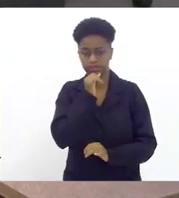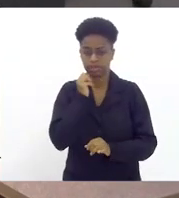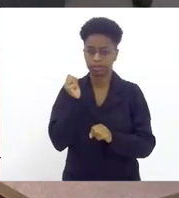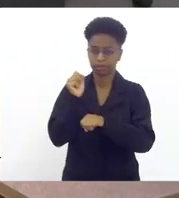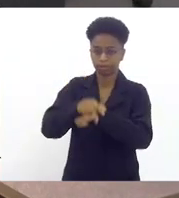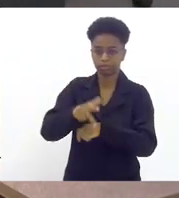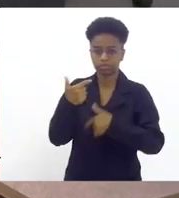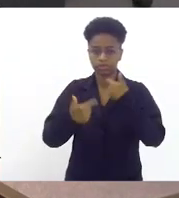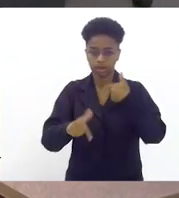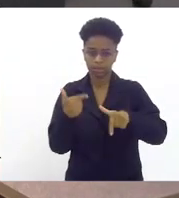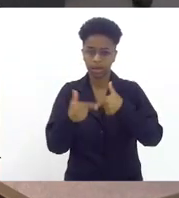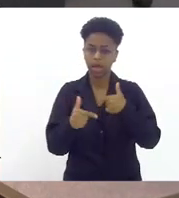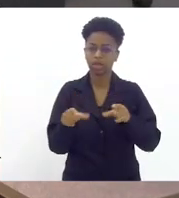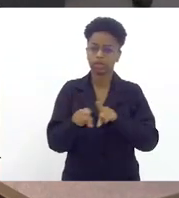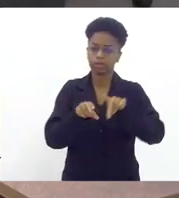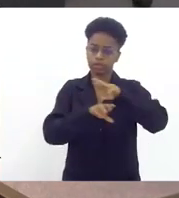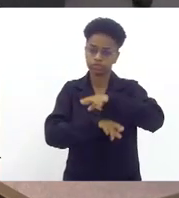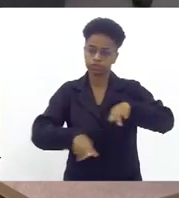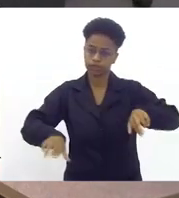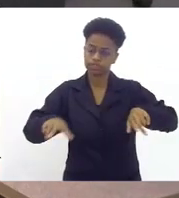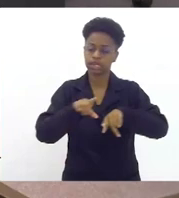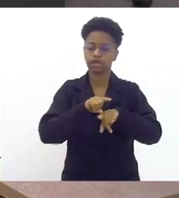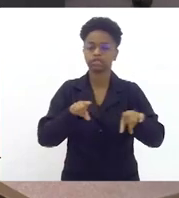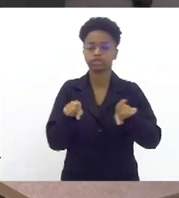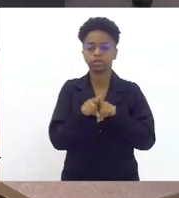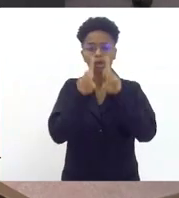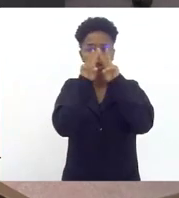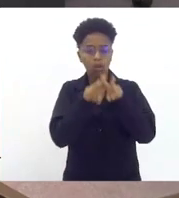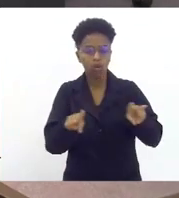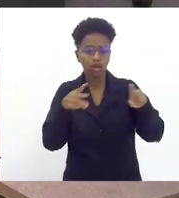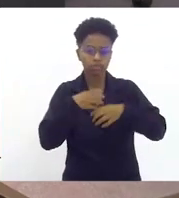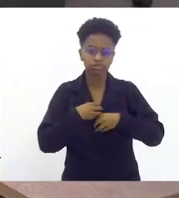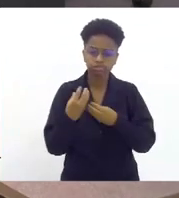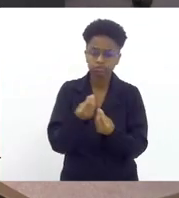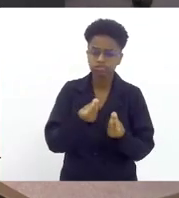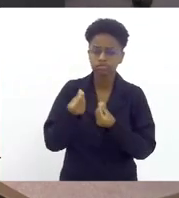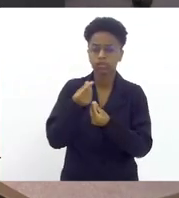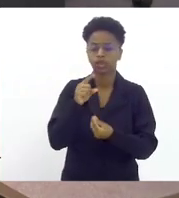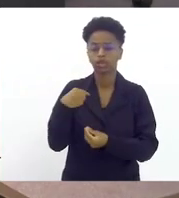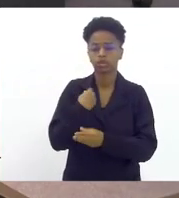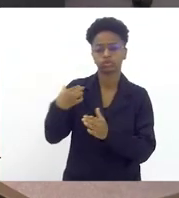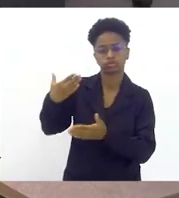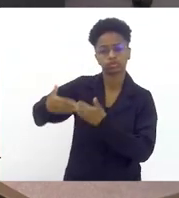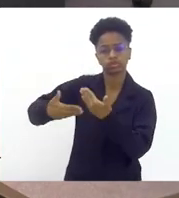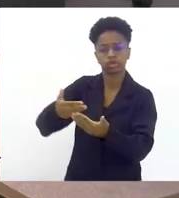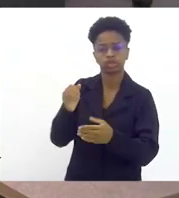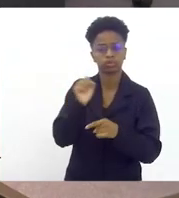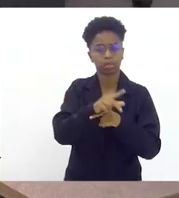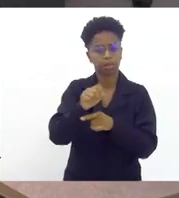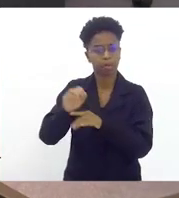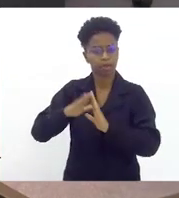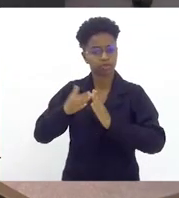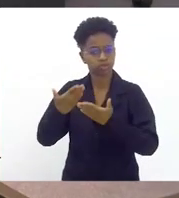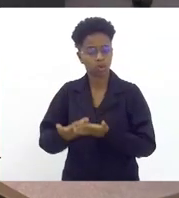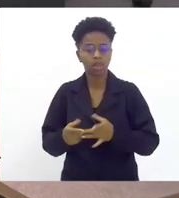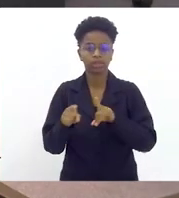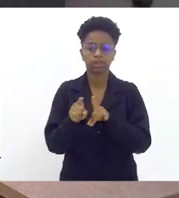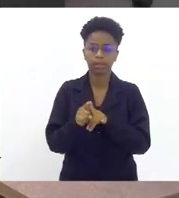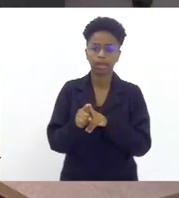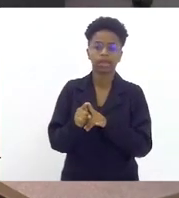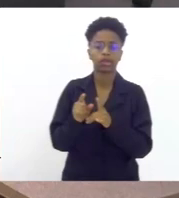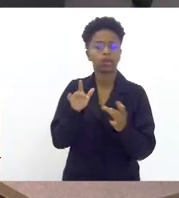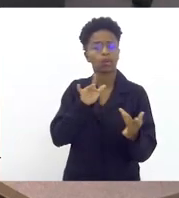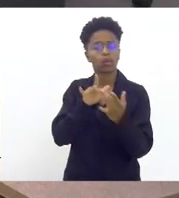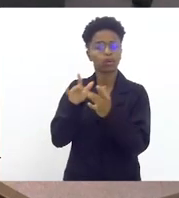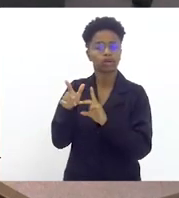as universidades, um olhar atento e sensível para o nosso percurso escolar, acesso às estruturas de saúde